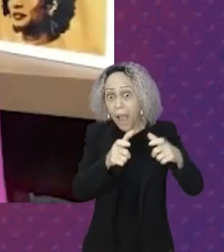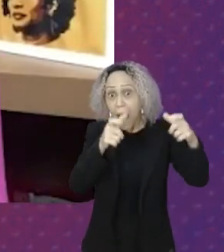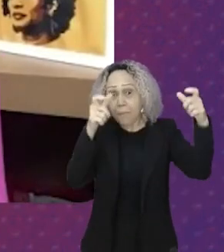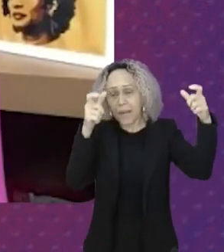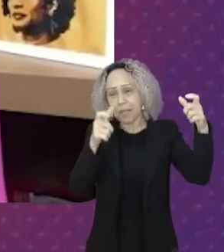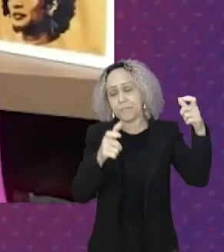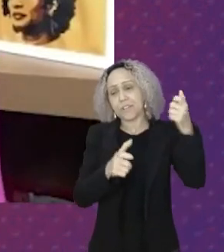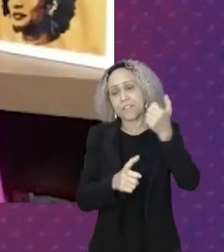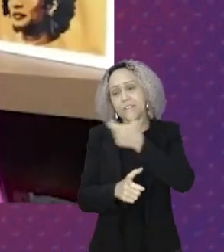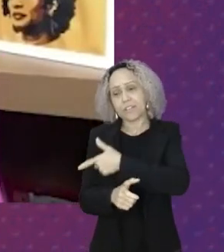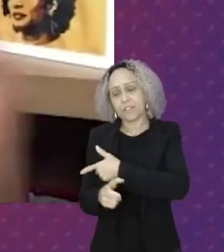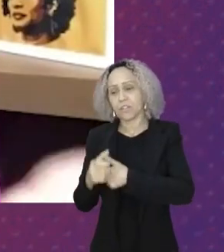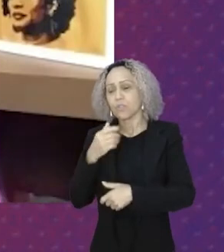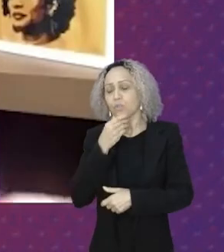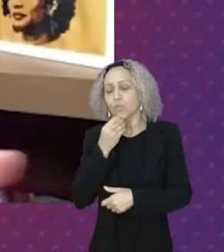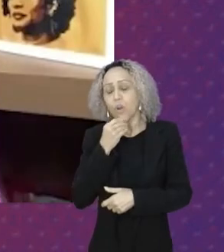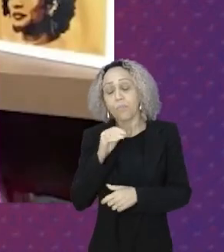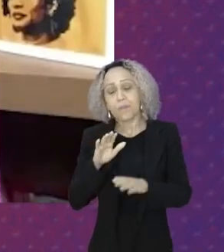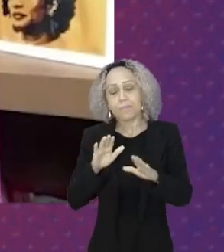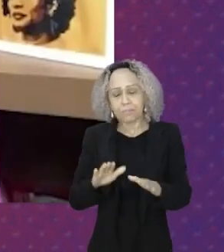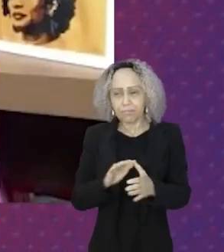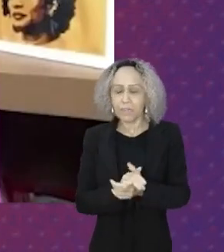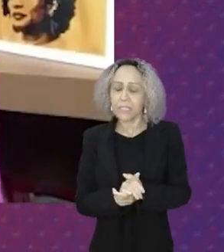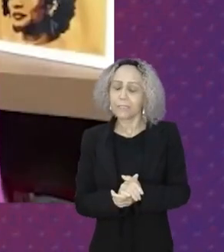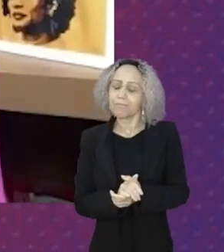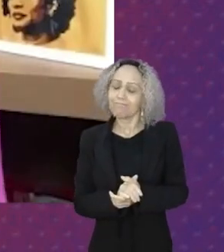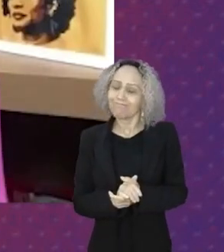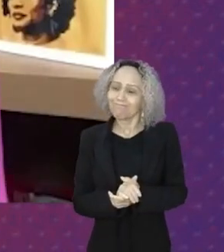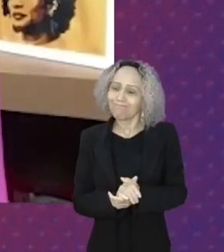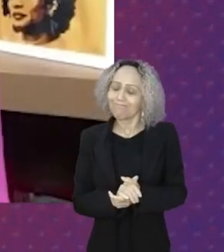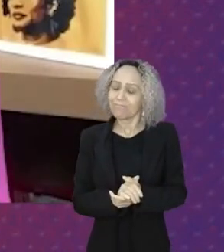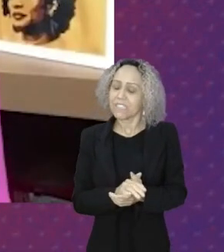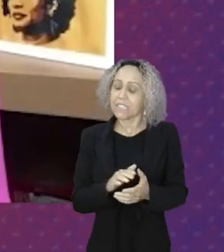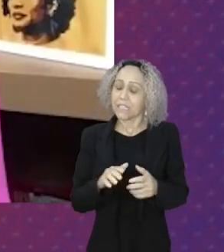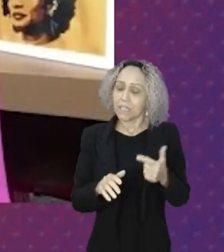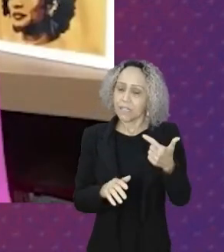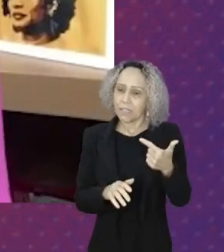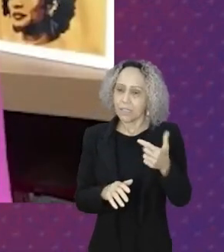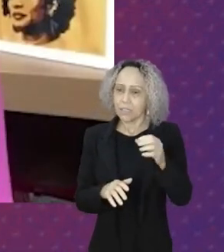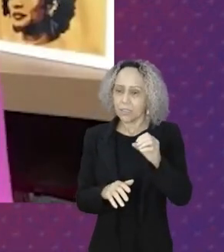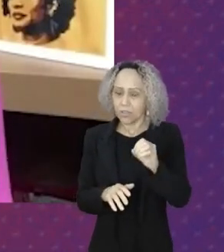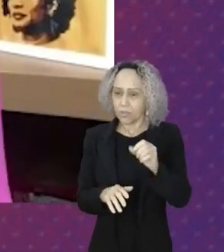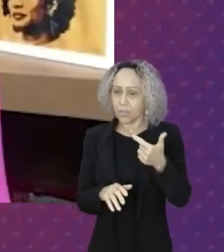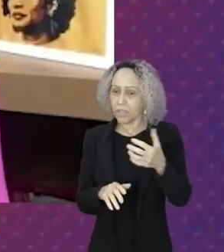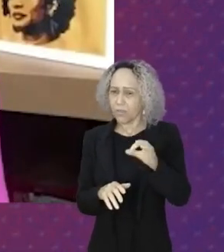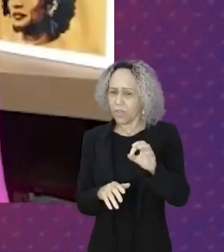baixa representatividade. Nas eleições de 2020, nós ocupamos apenas